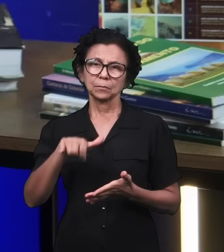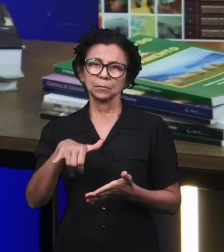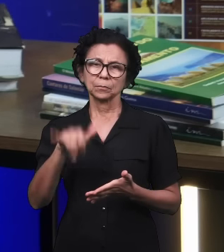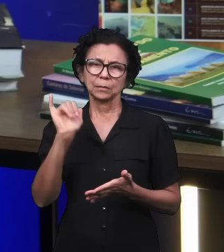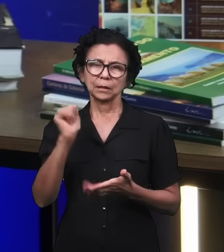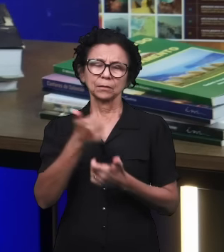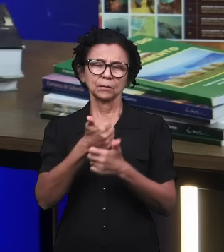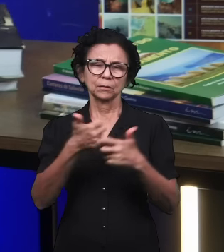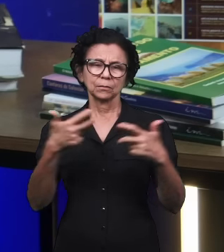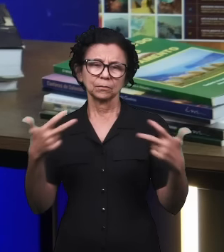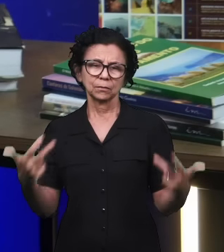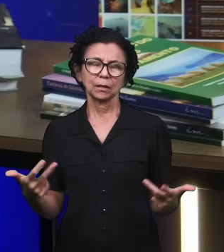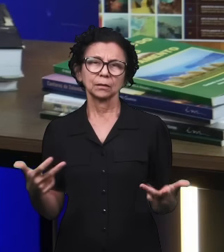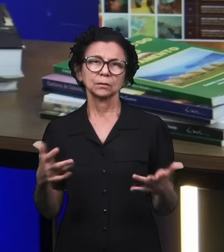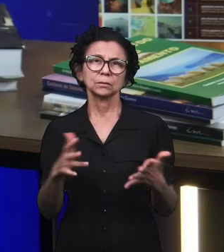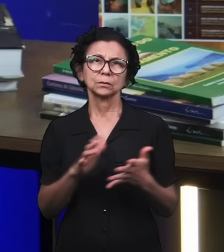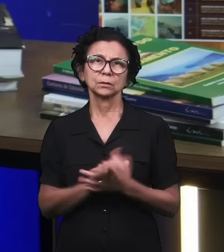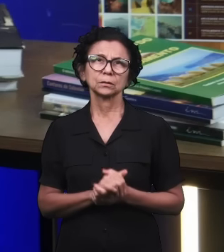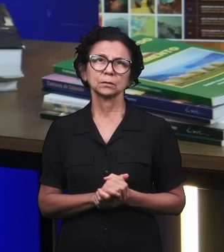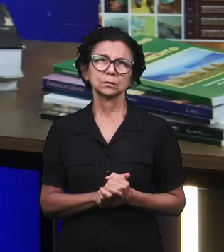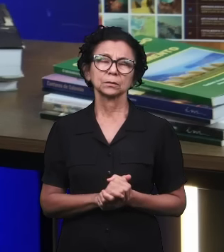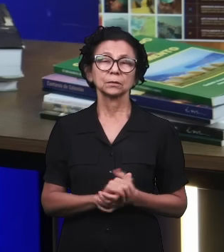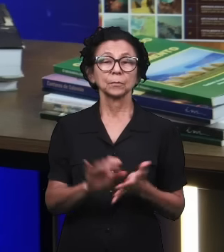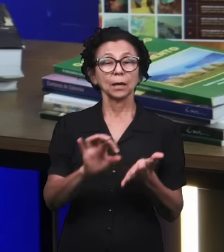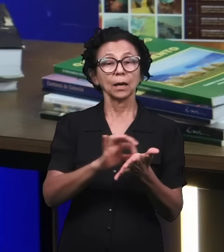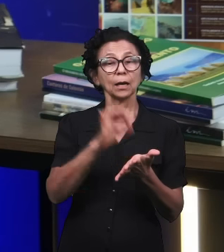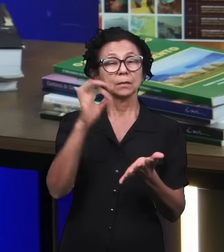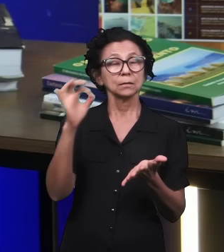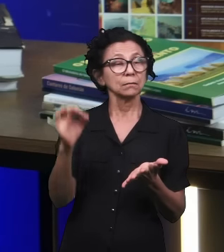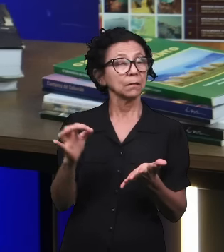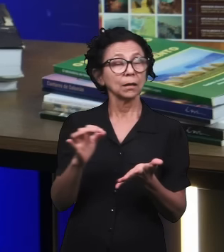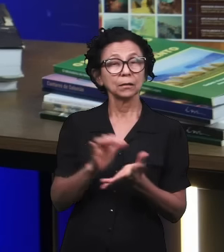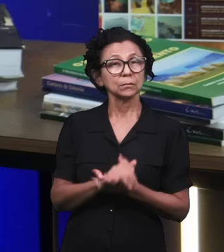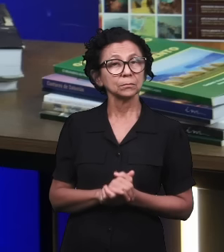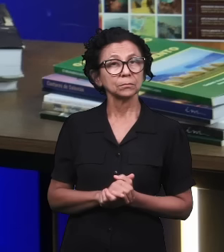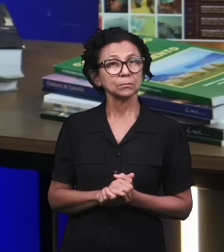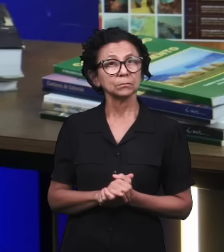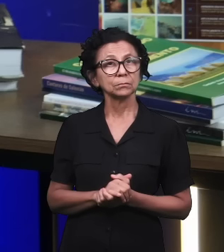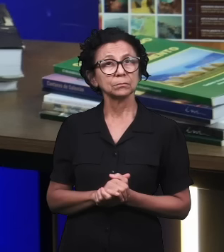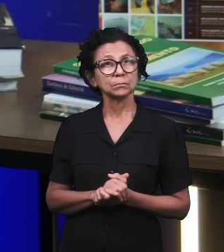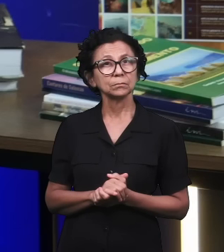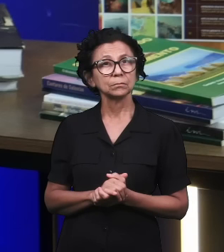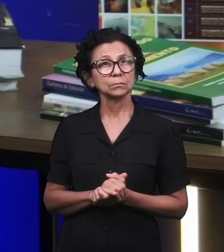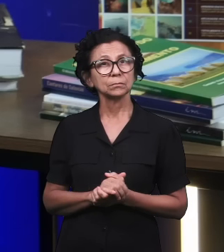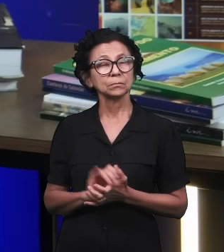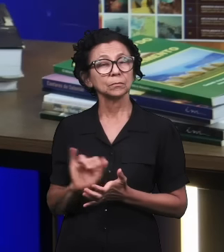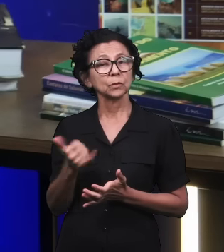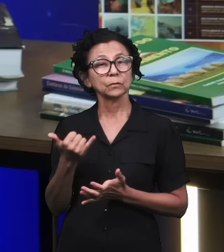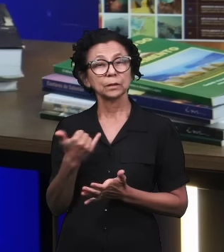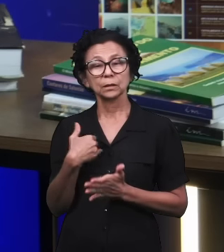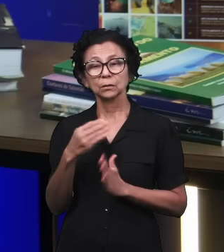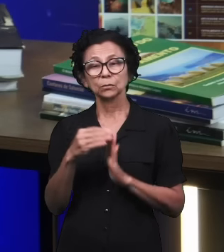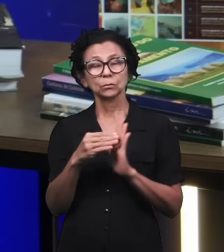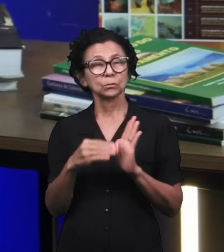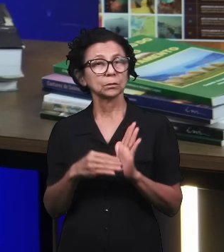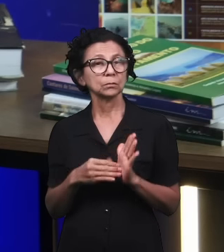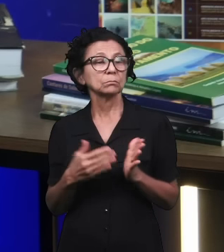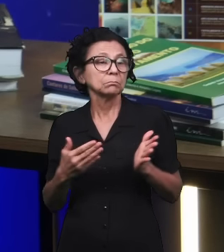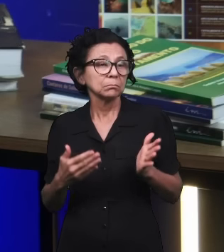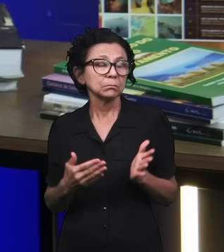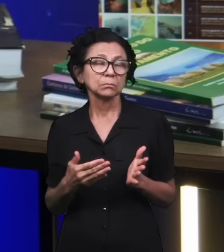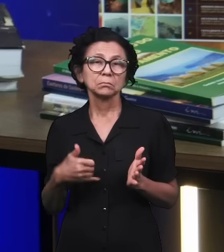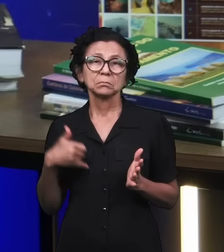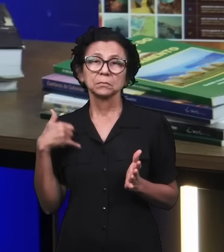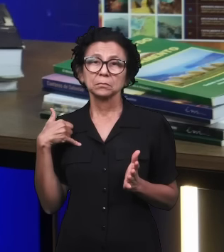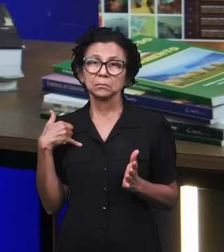pode assinar e desfrutar de todo o conteúdo que nós temos, né? Para todas as idades, para o